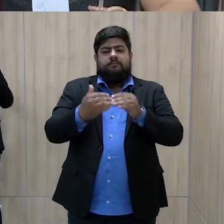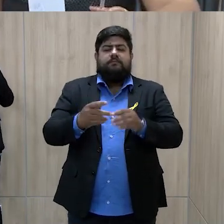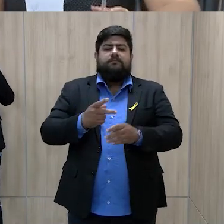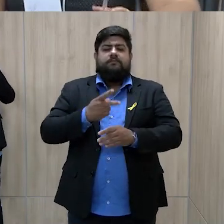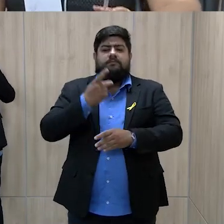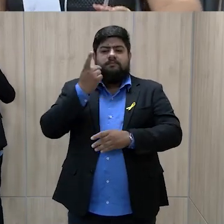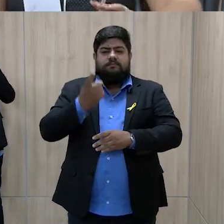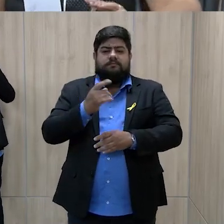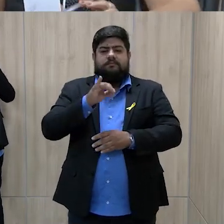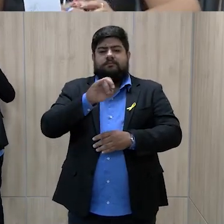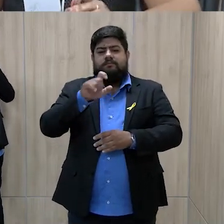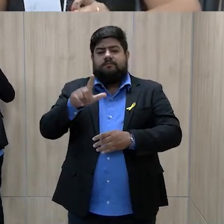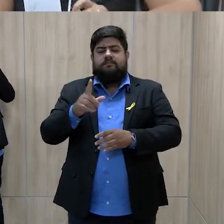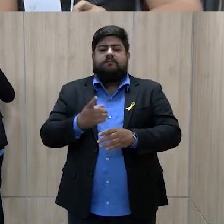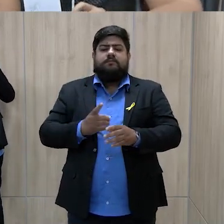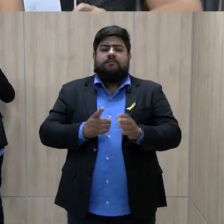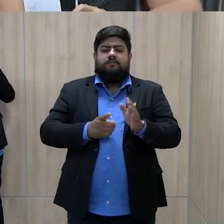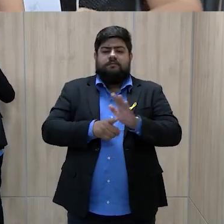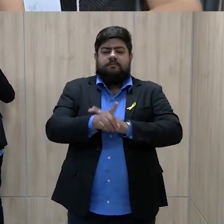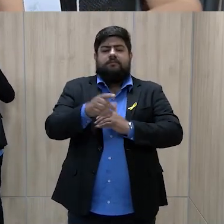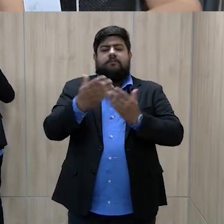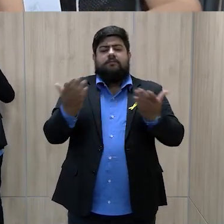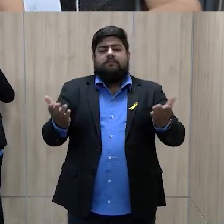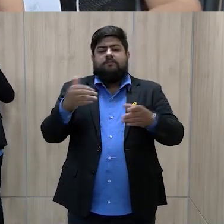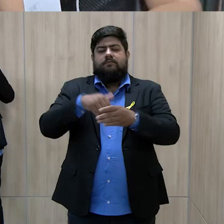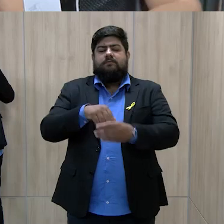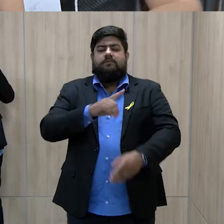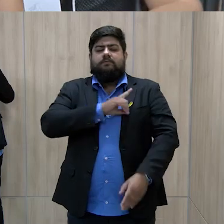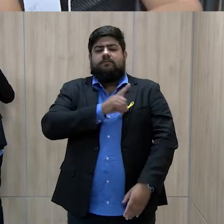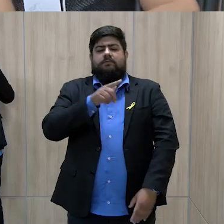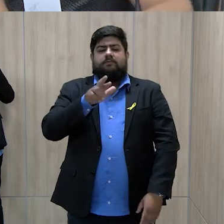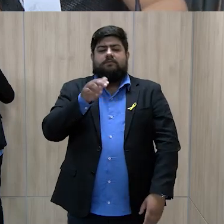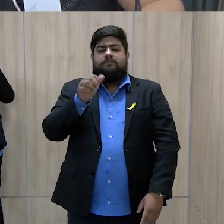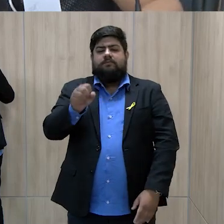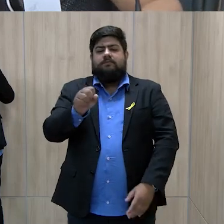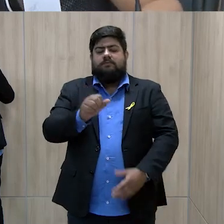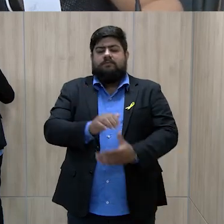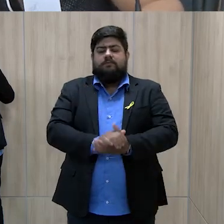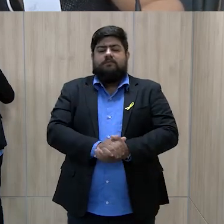favorável do relatores maior crise bem pergunta como Deputado Lucas Torres